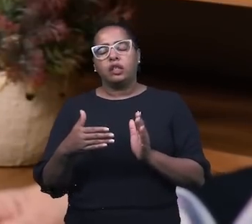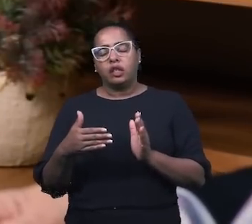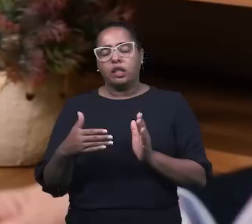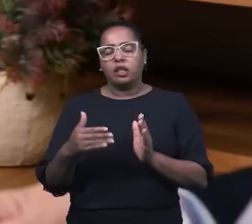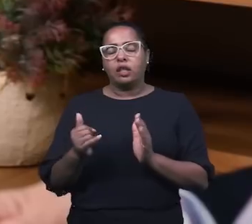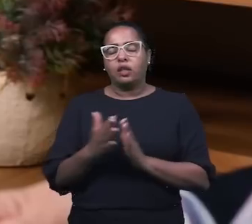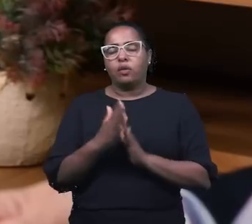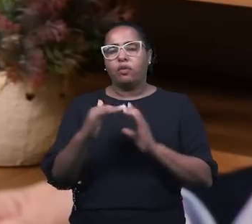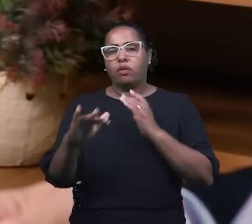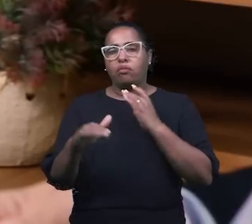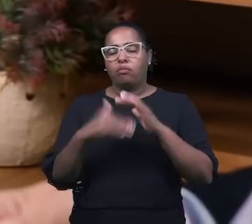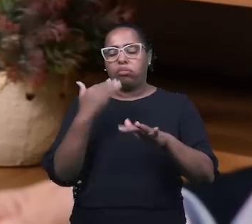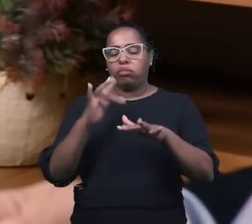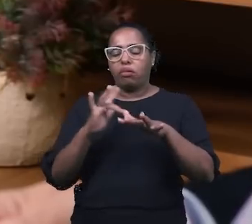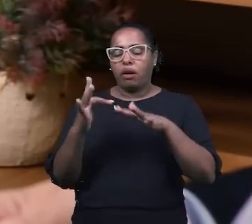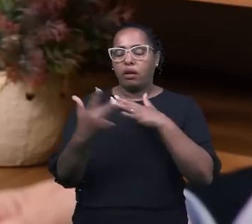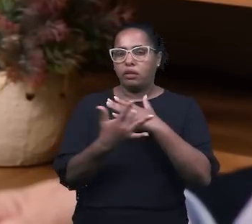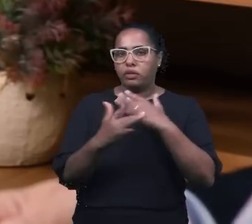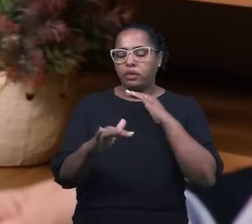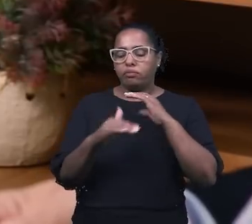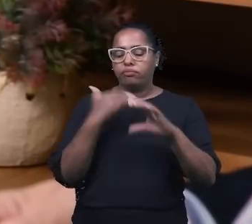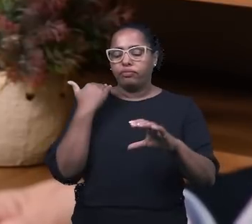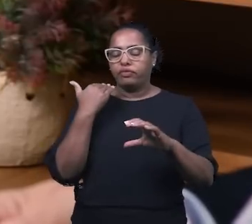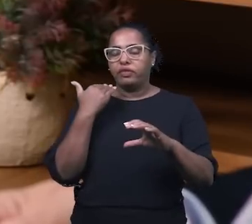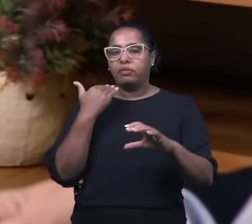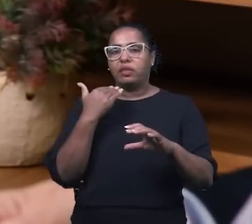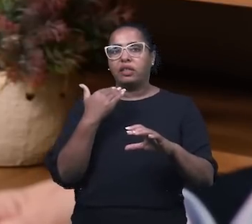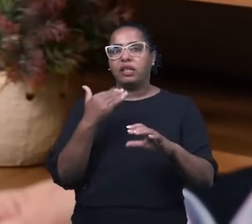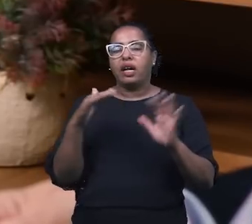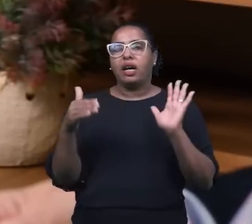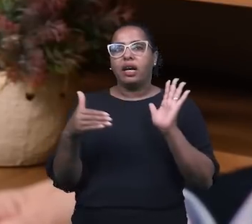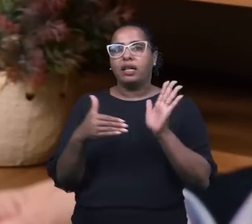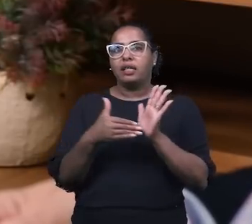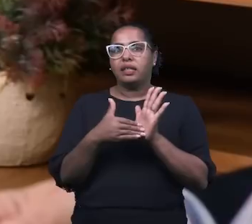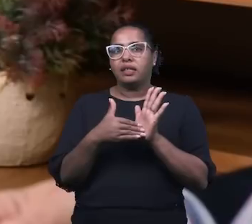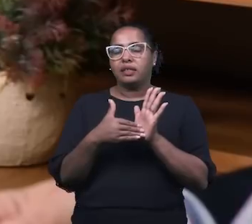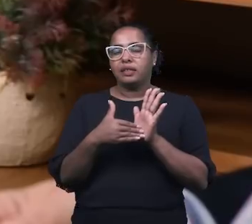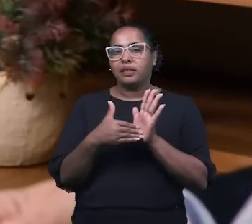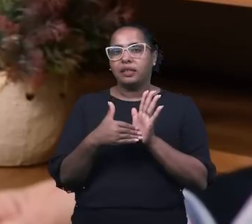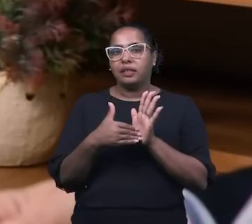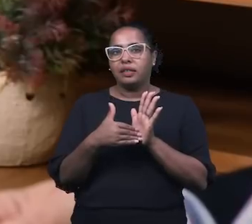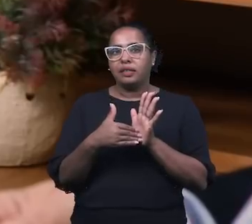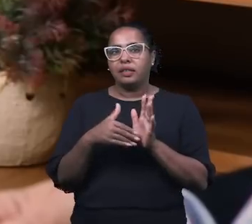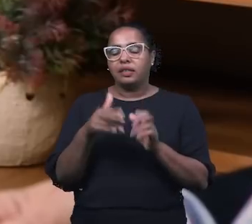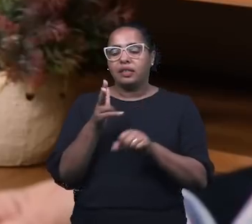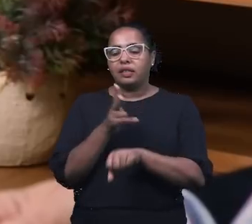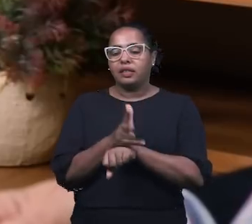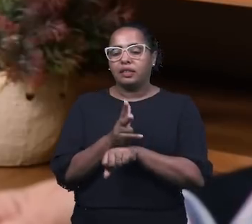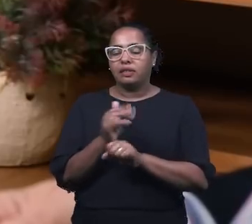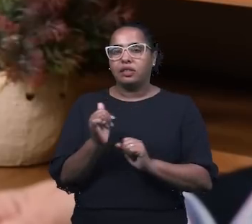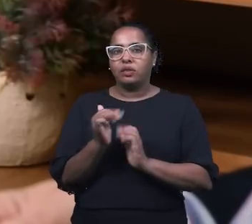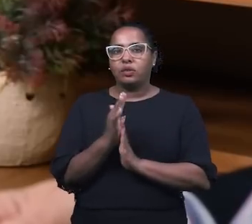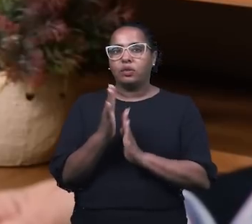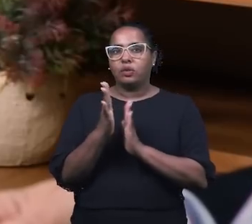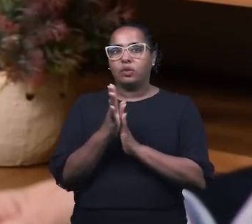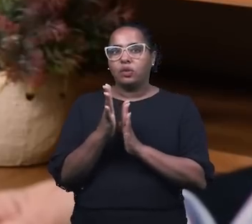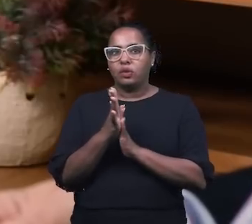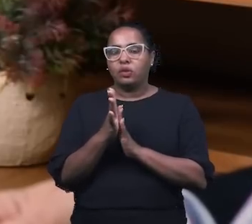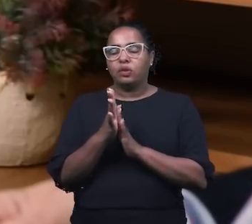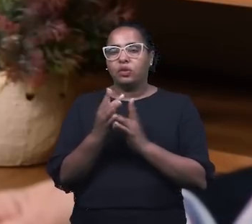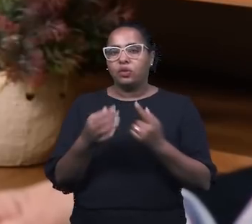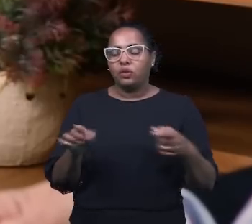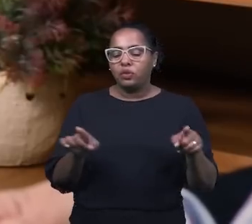ou através de redes sociais, que as igrejas enviam, né? Até mesmo a gravação dos louvores,